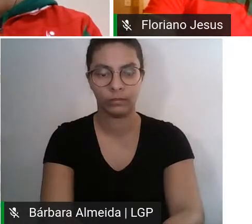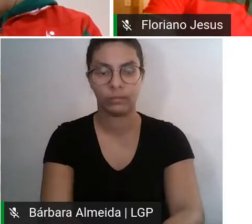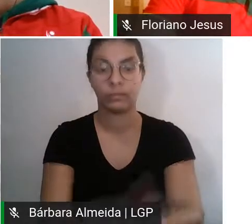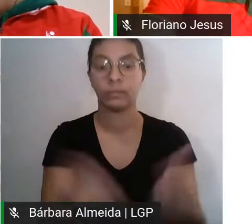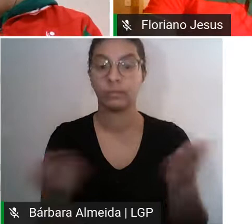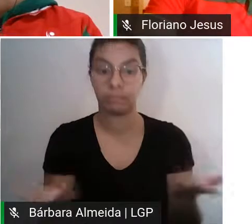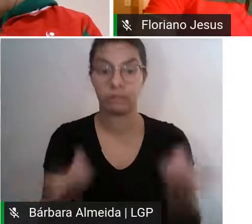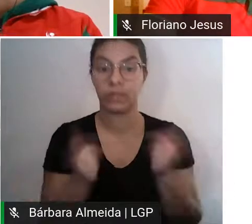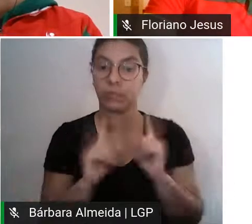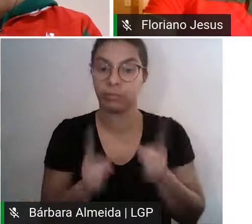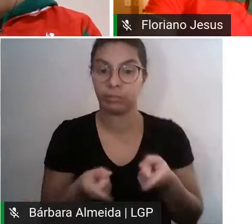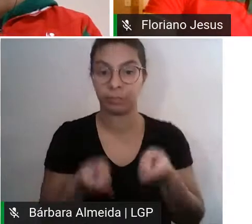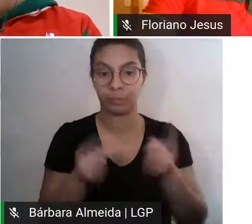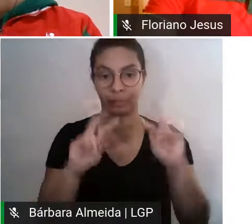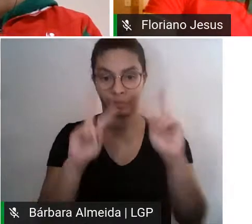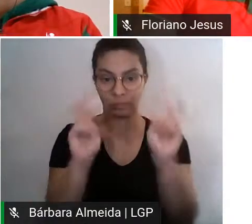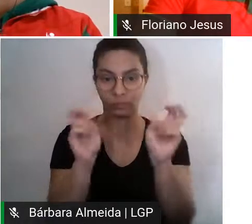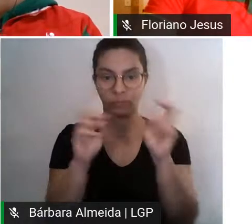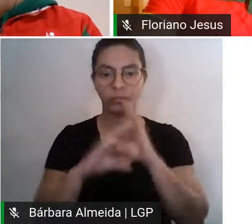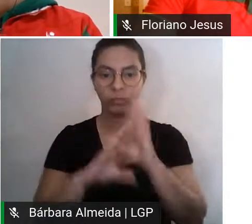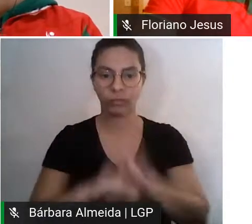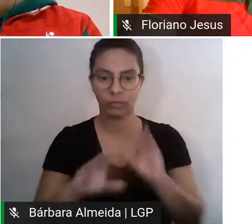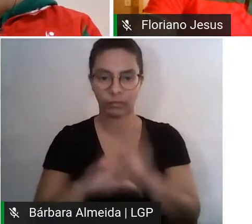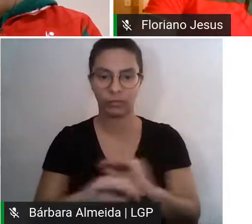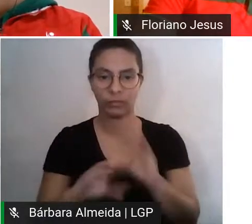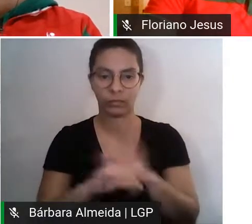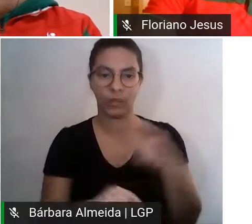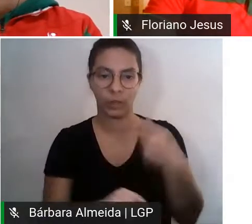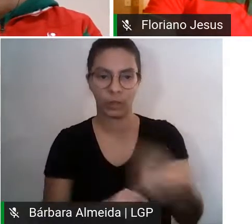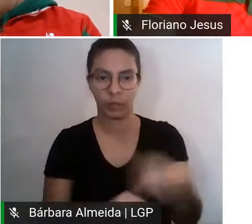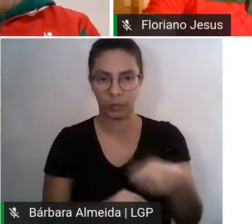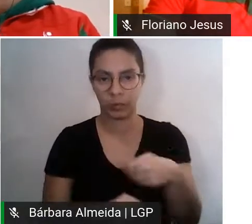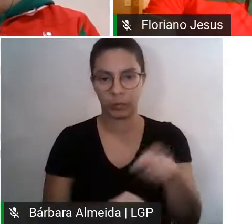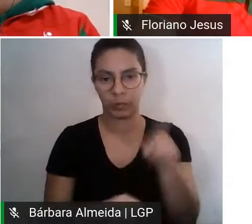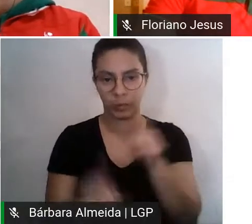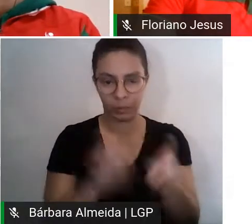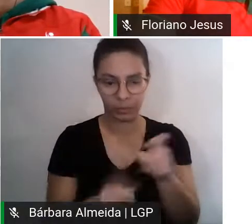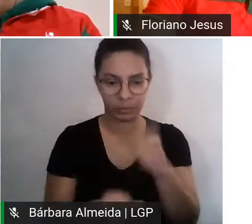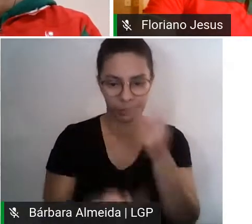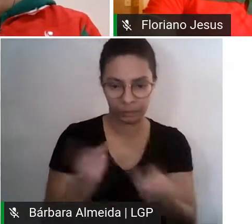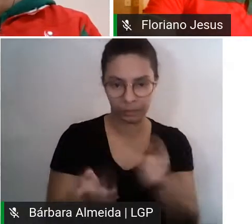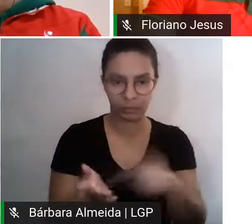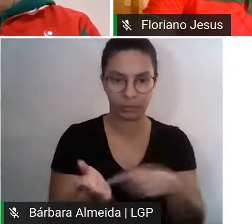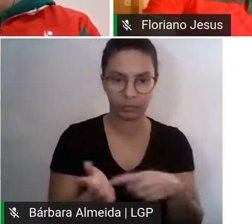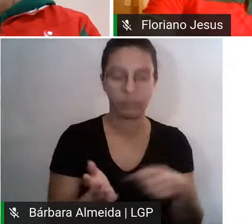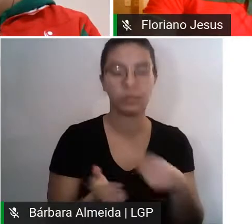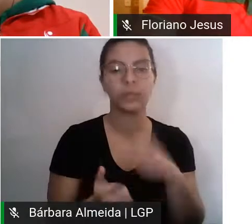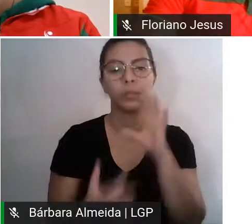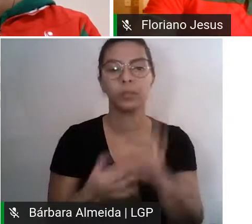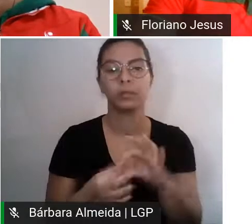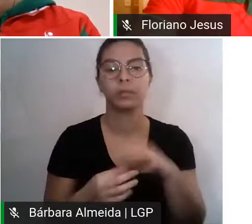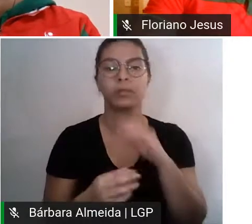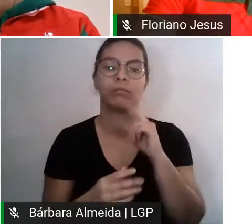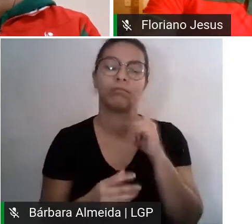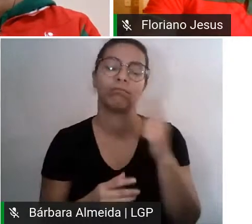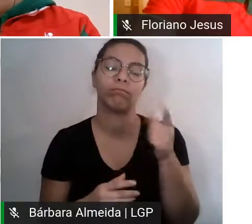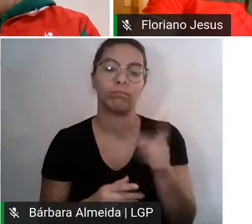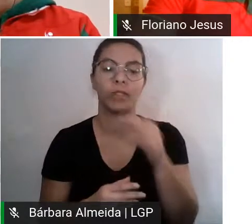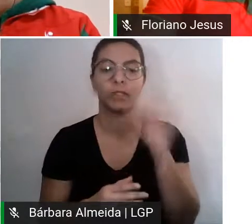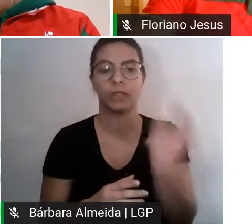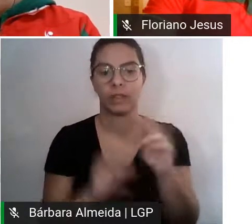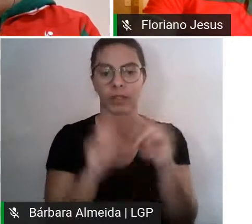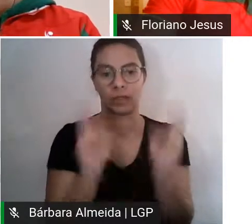Comecemos então esta conversa com a Presidente da Comissão de Classificação da Federação Internacional de Basquetebol em Cadeira de Rodas, Regina Costa. Boa